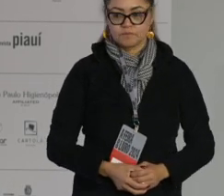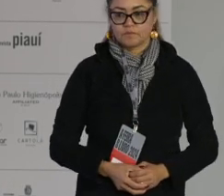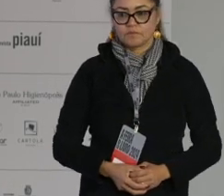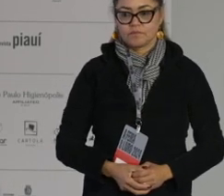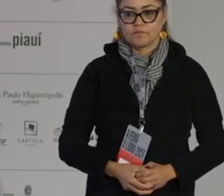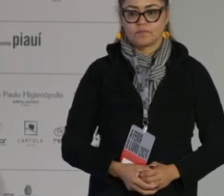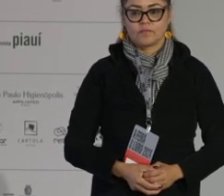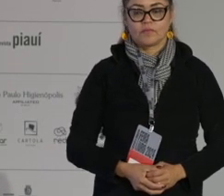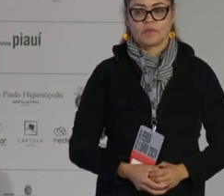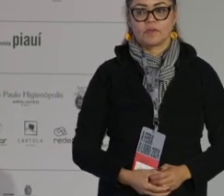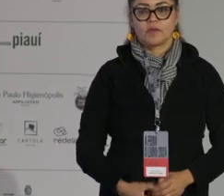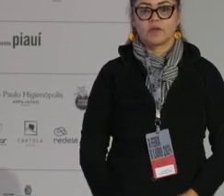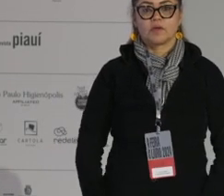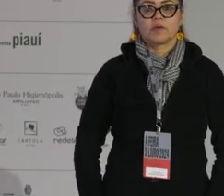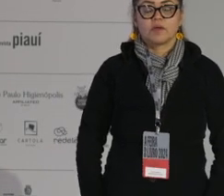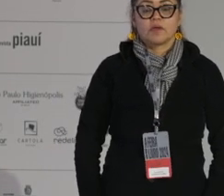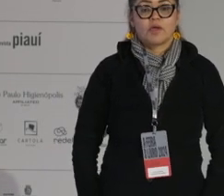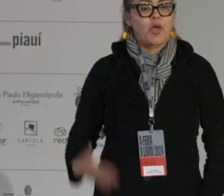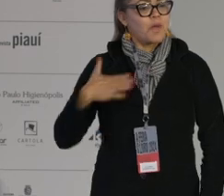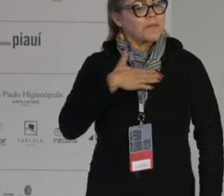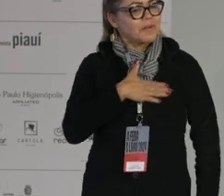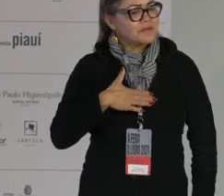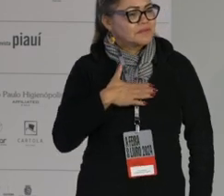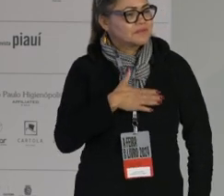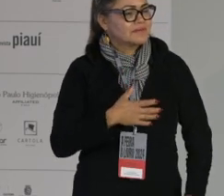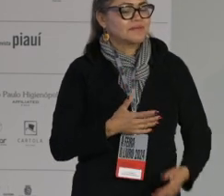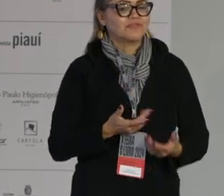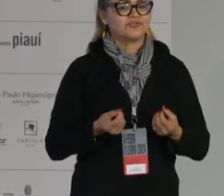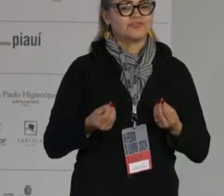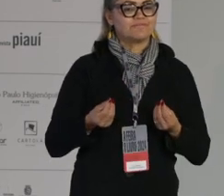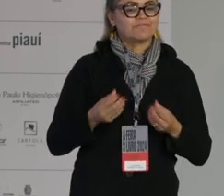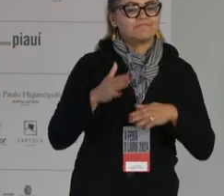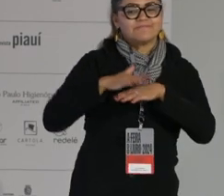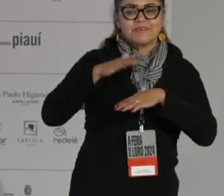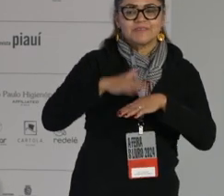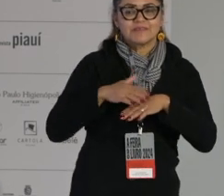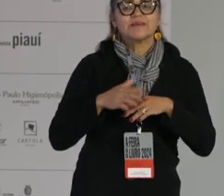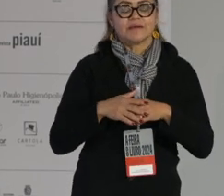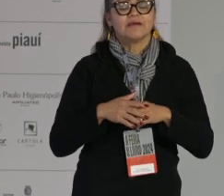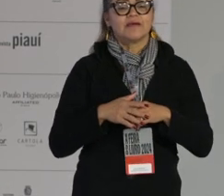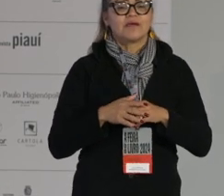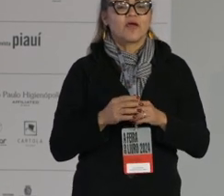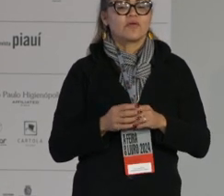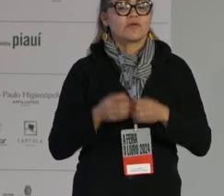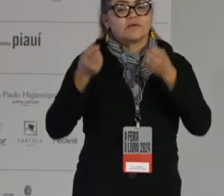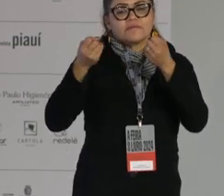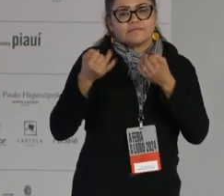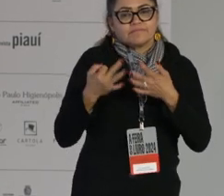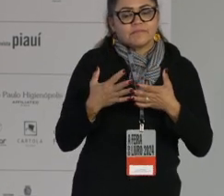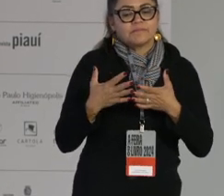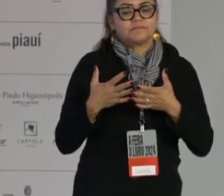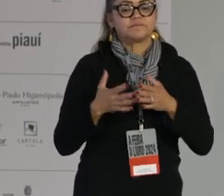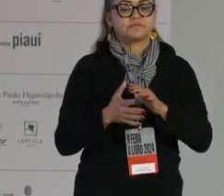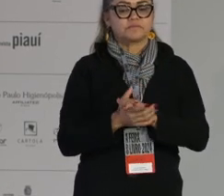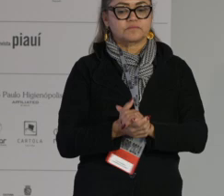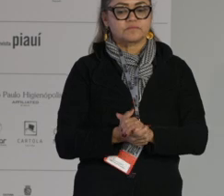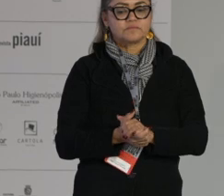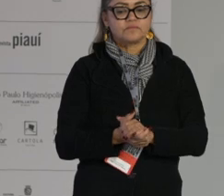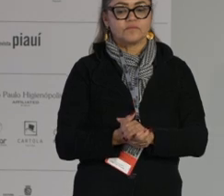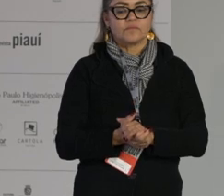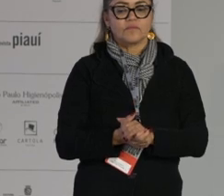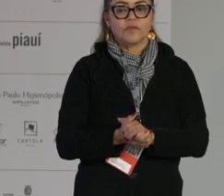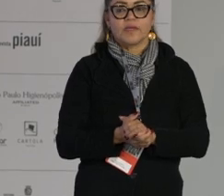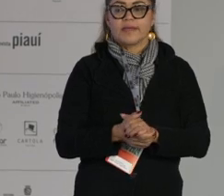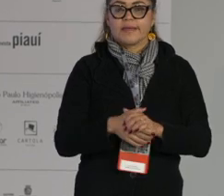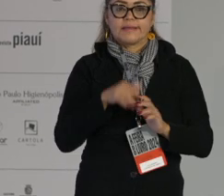Para mim, assim, eu até brinco assim, o prazer de fazer é muito o que eu falei. Assim, você, quando você...